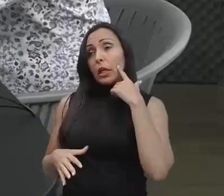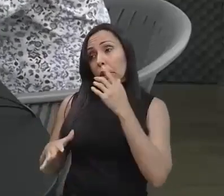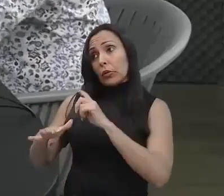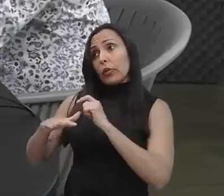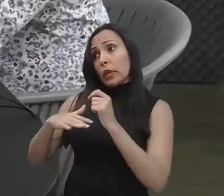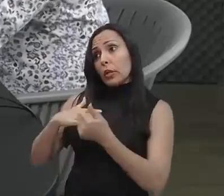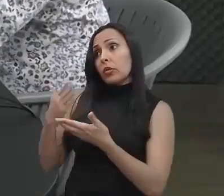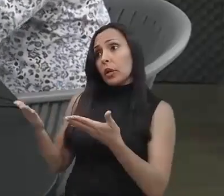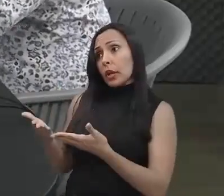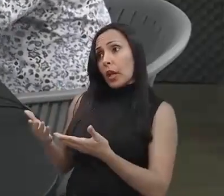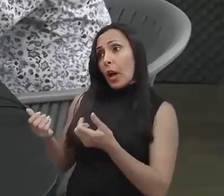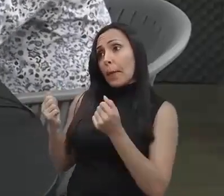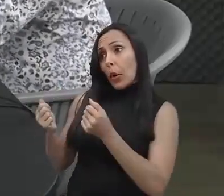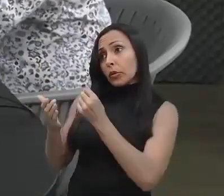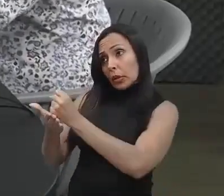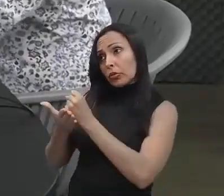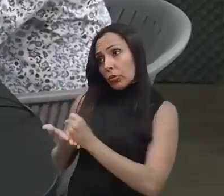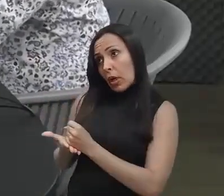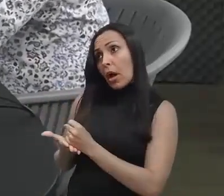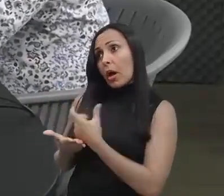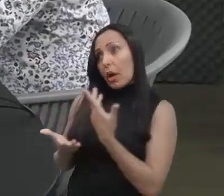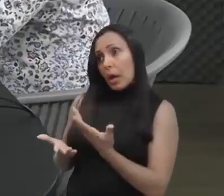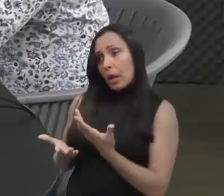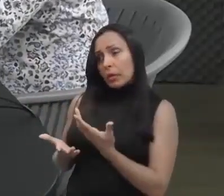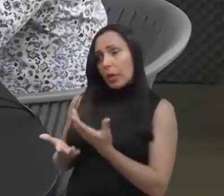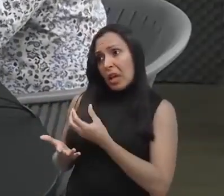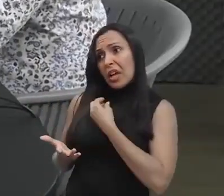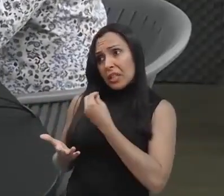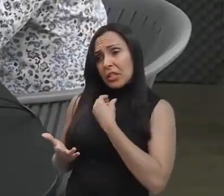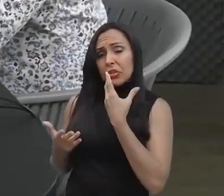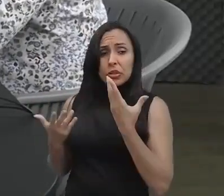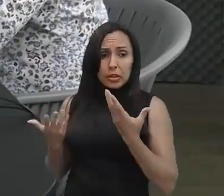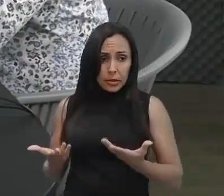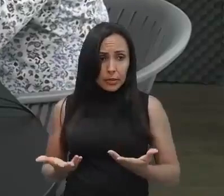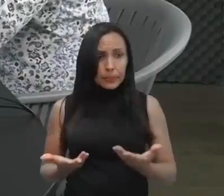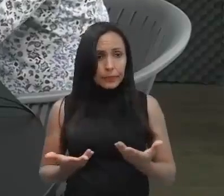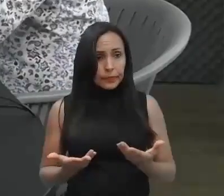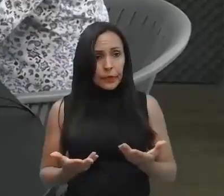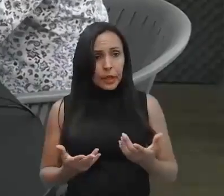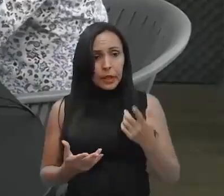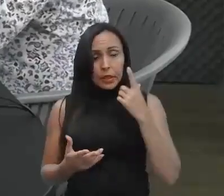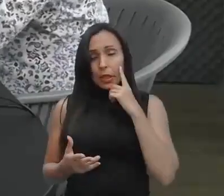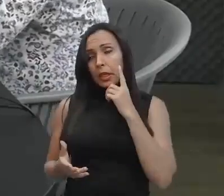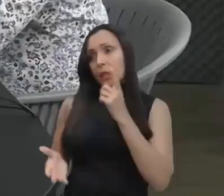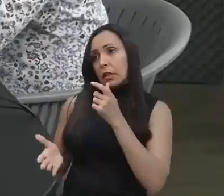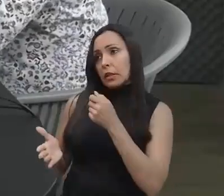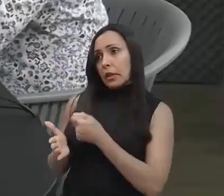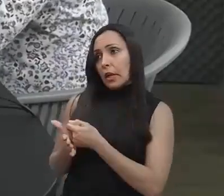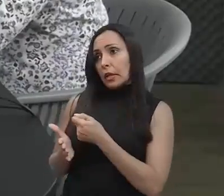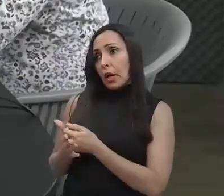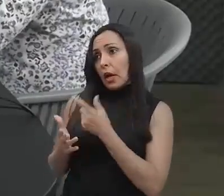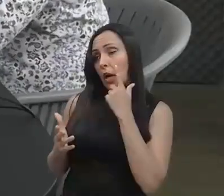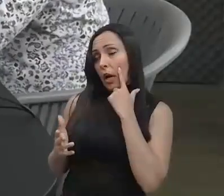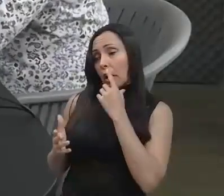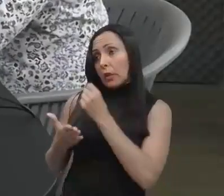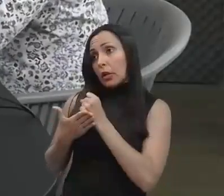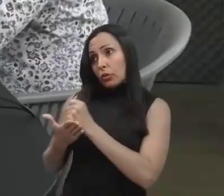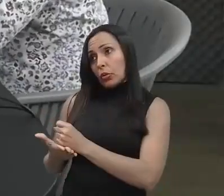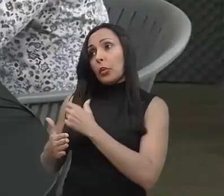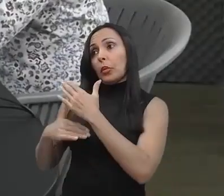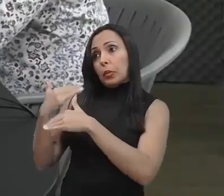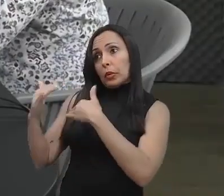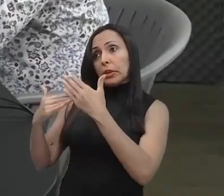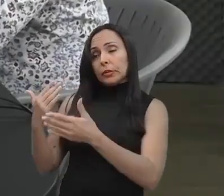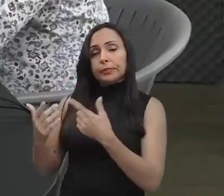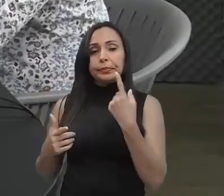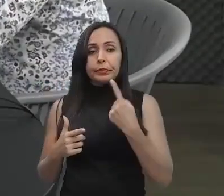podem ajudar a gente nesse sentido existe existe essa manda de tentar ajuda para para esse processo Porque o que a gente